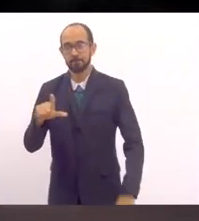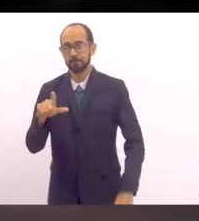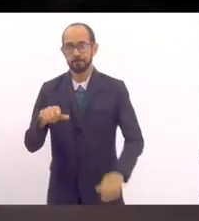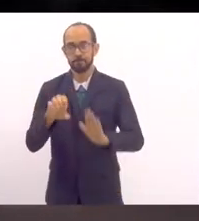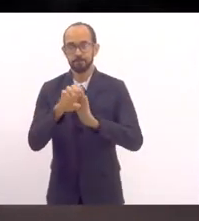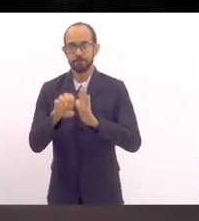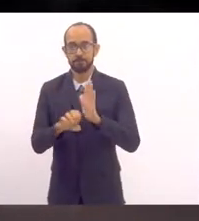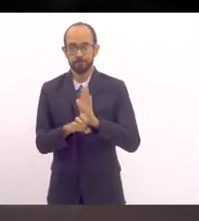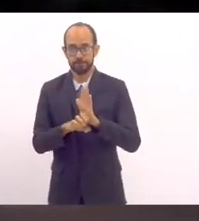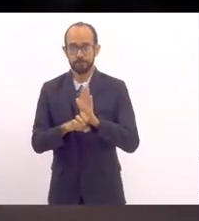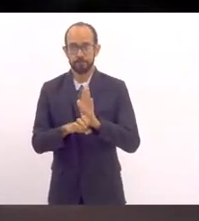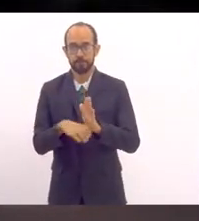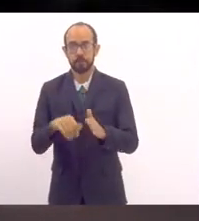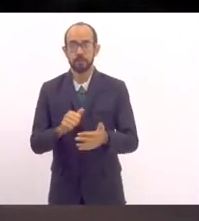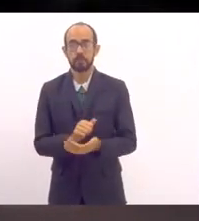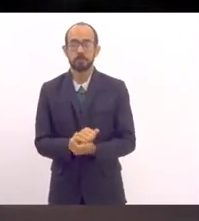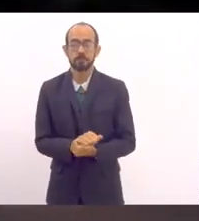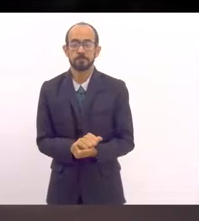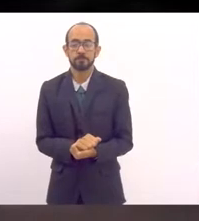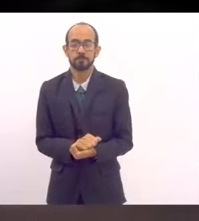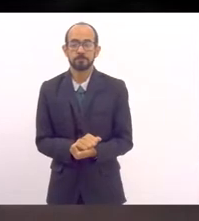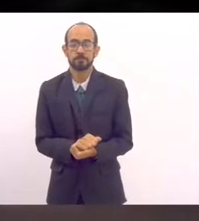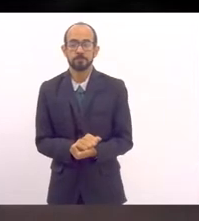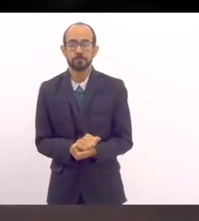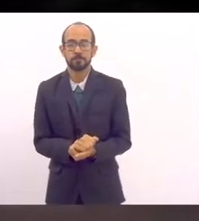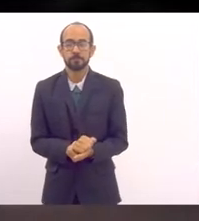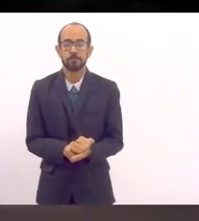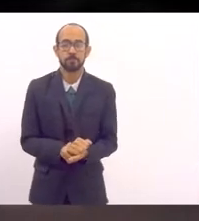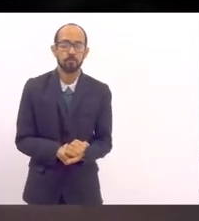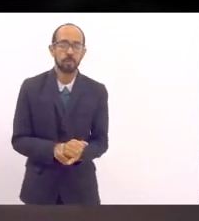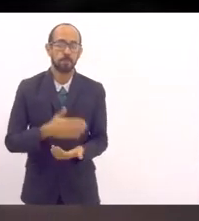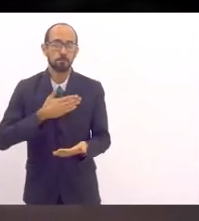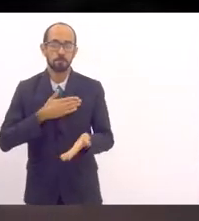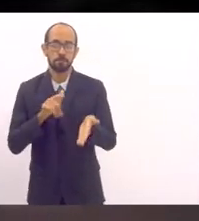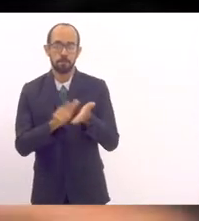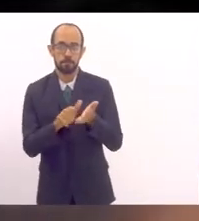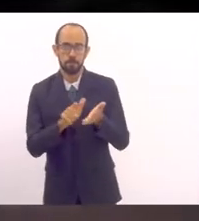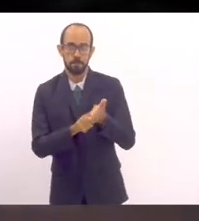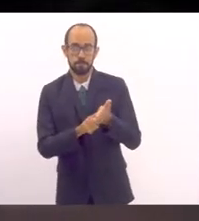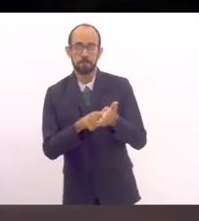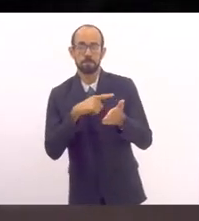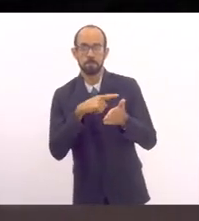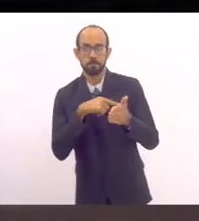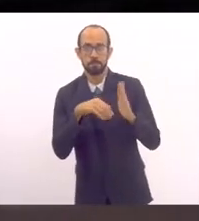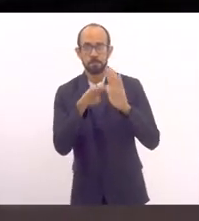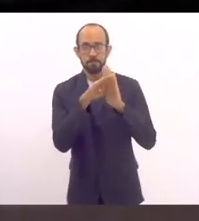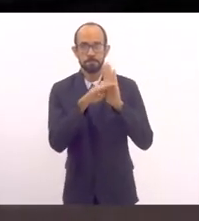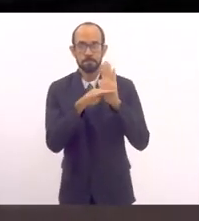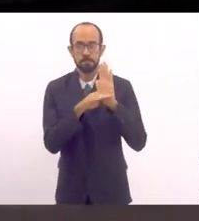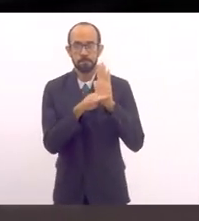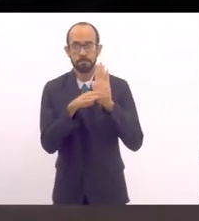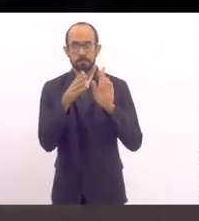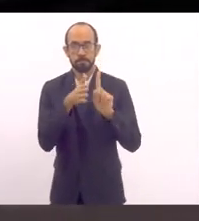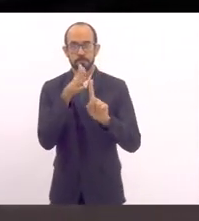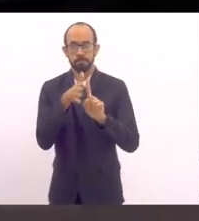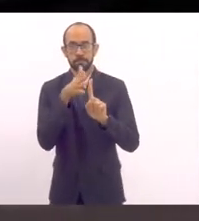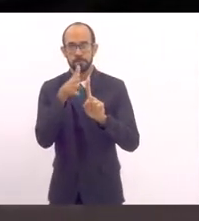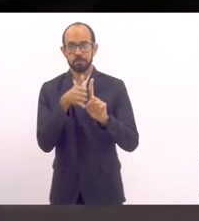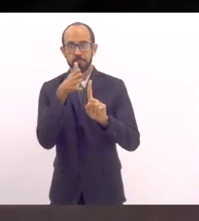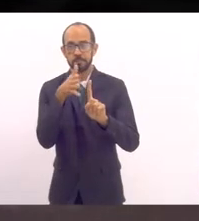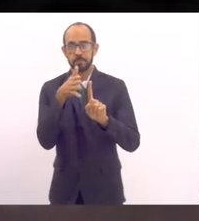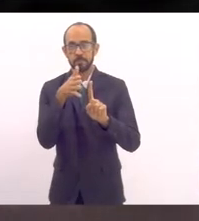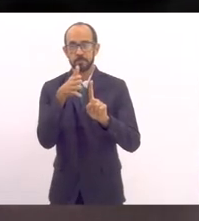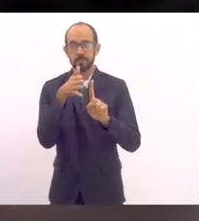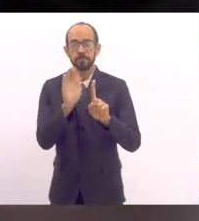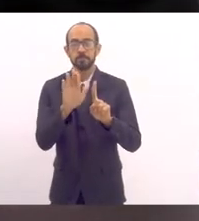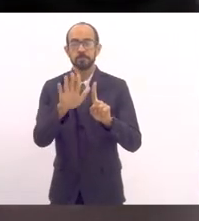apresentadas. Eu tenho aqui uma lista para inscrição no uso da palavra, no qual